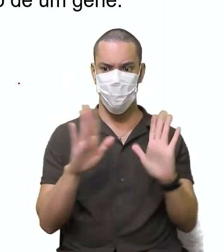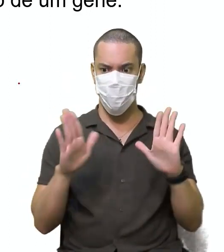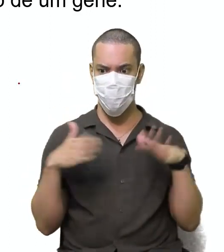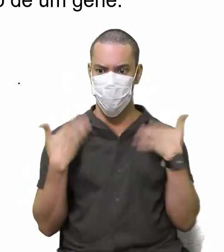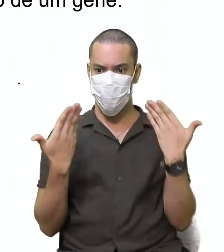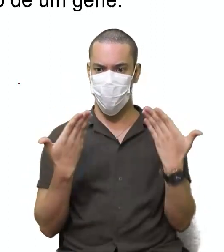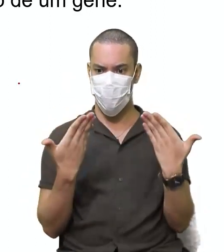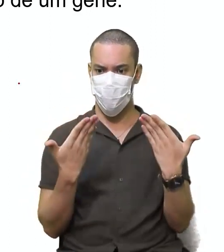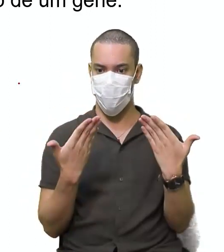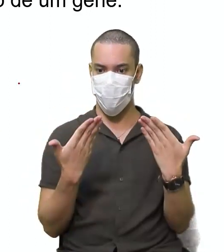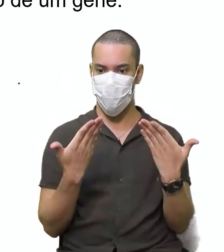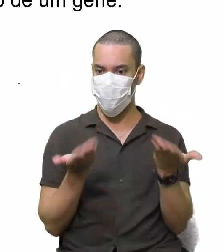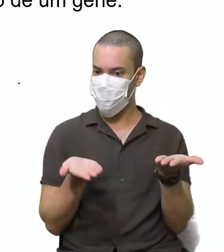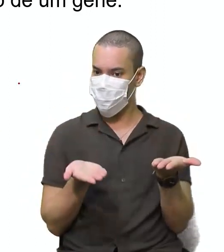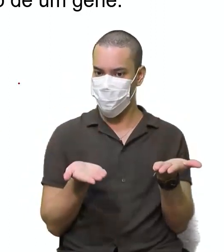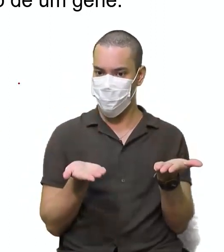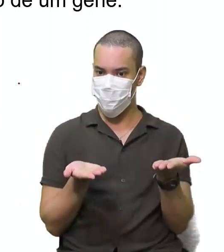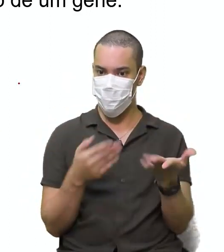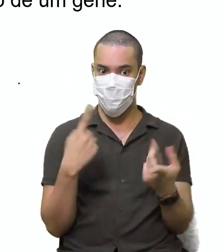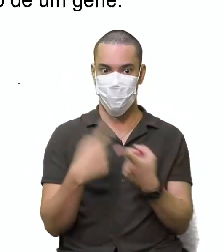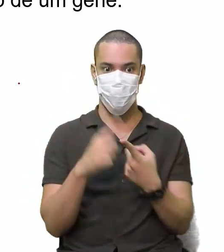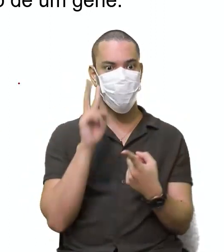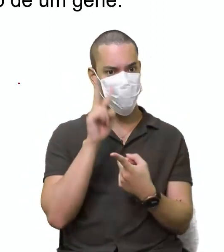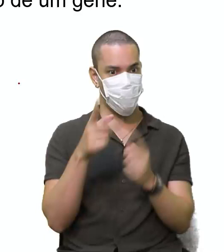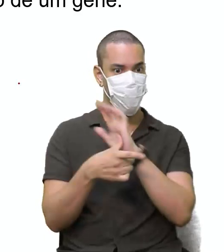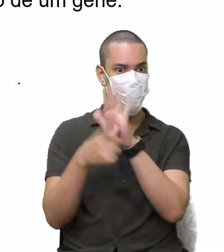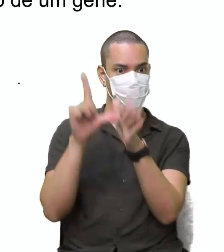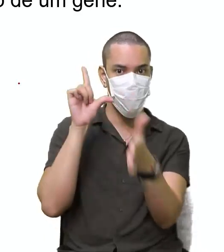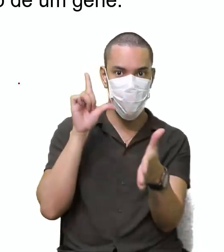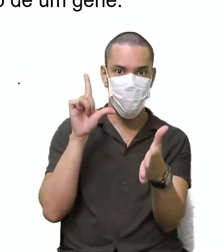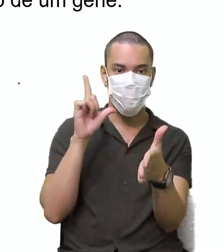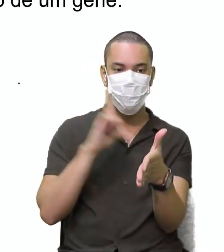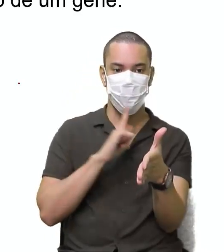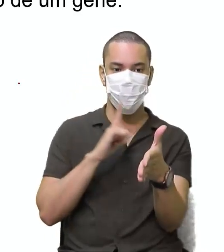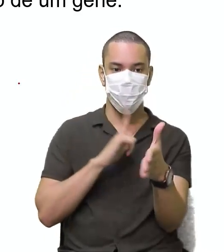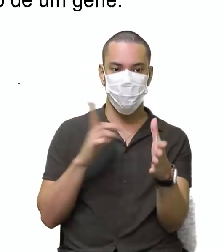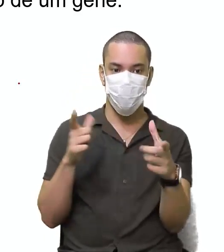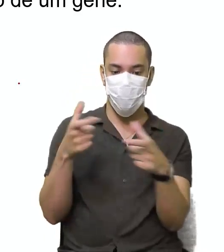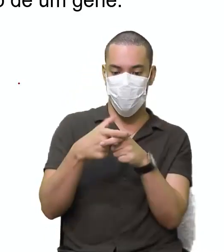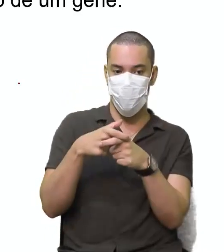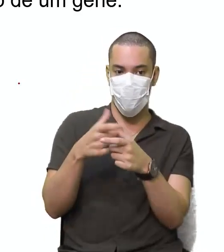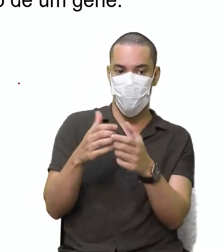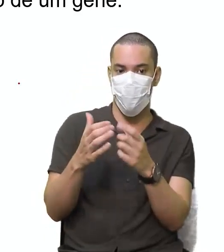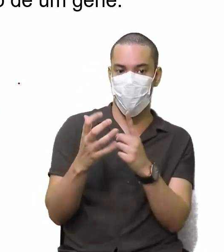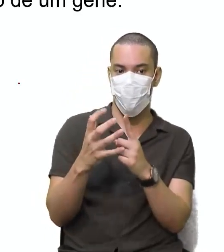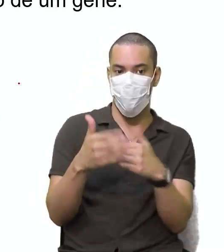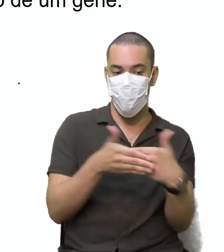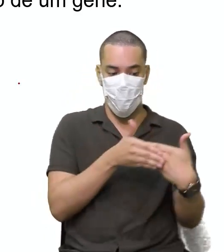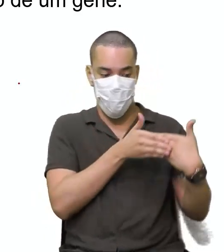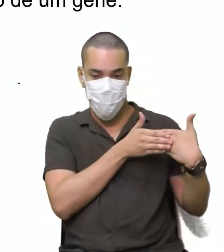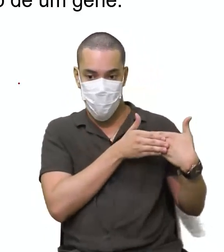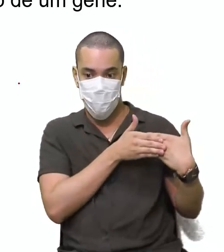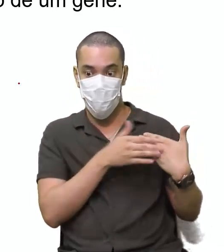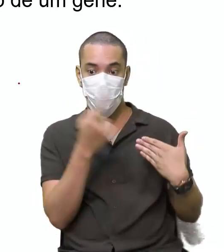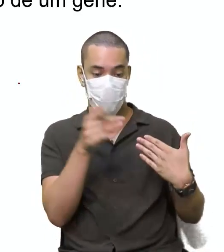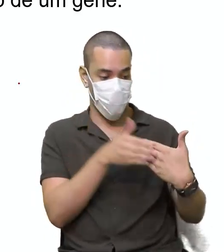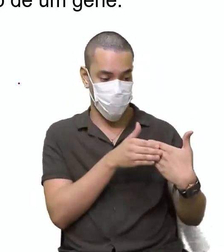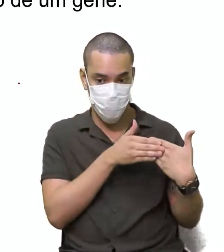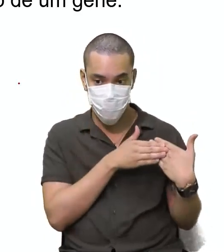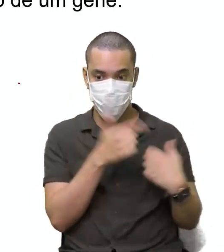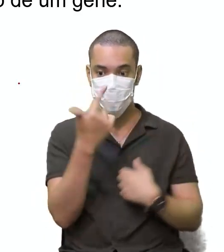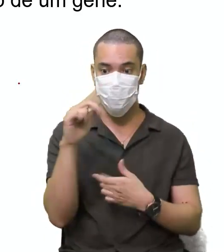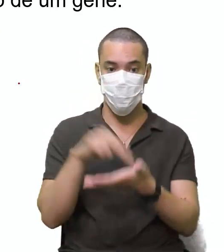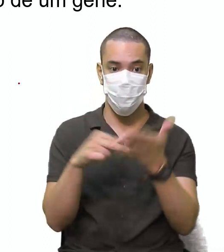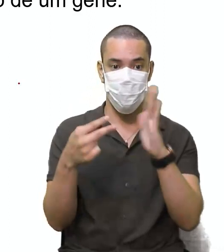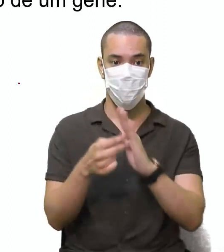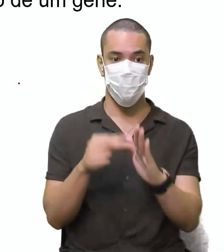resto Que a gente já viu o caso anterior, onde a gente tem uma inibição, né? É uma coisa é você chegar lá, querer... Né?